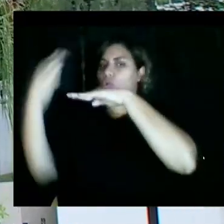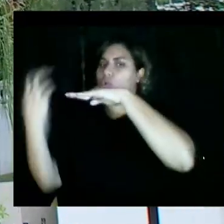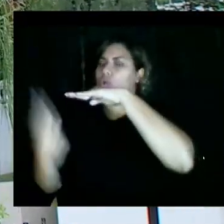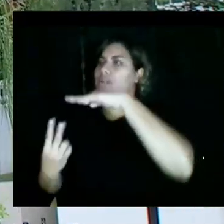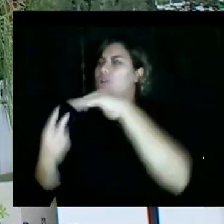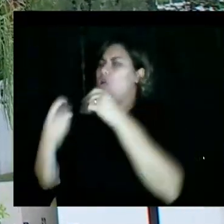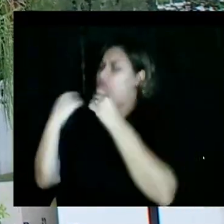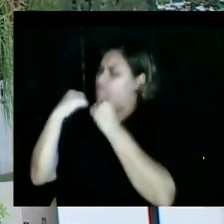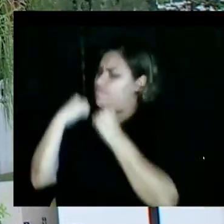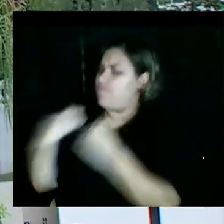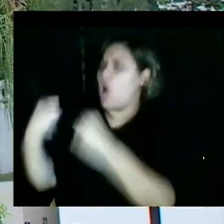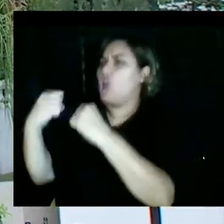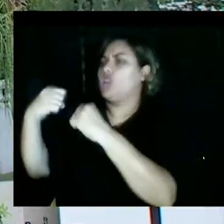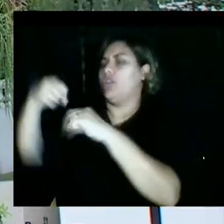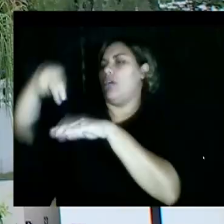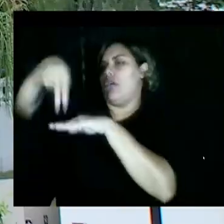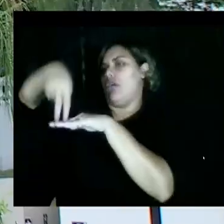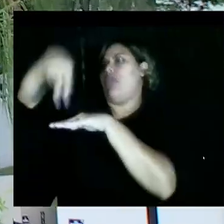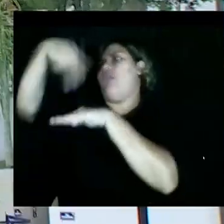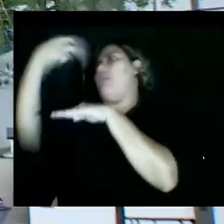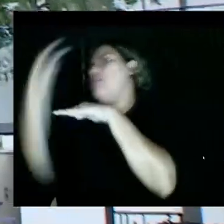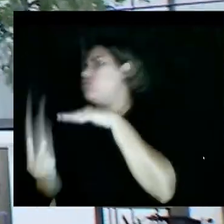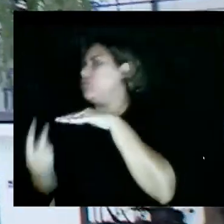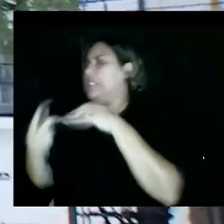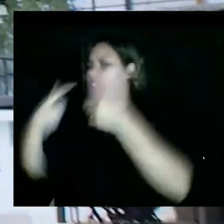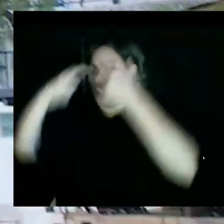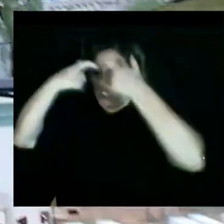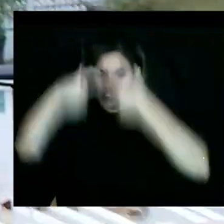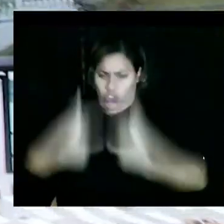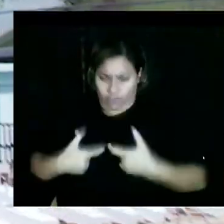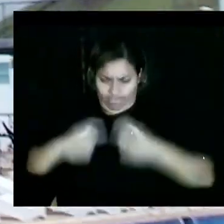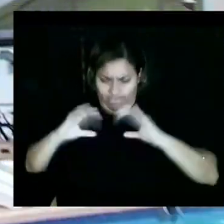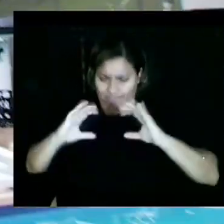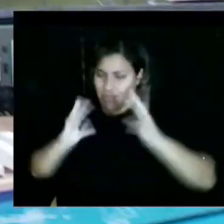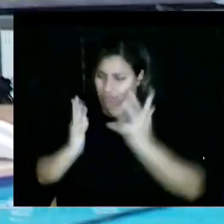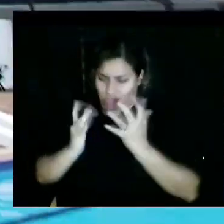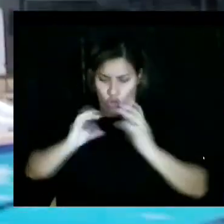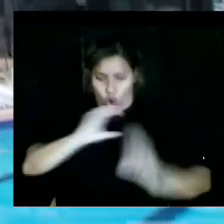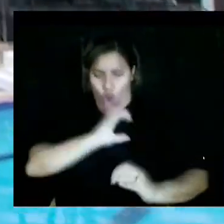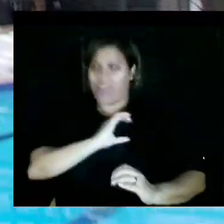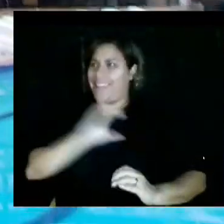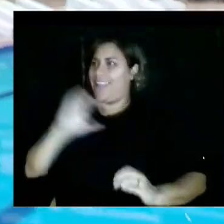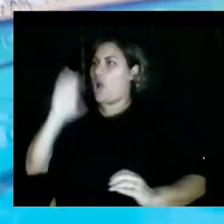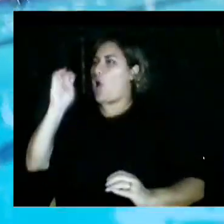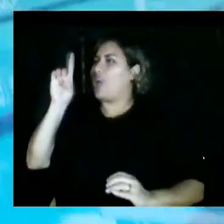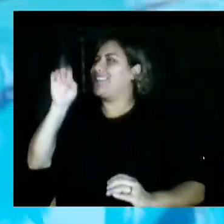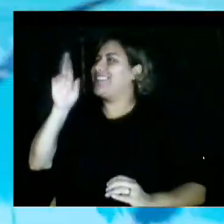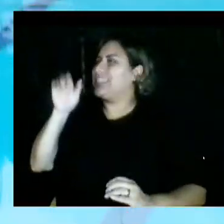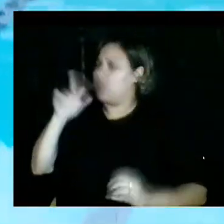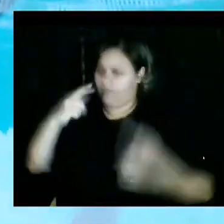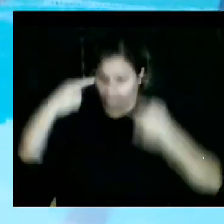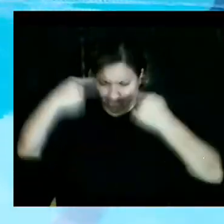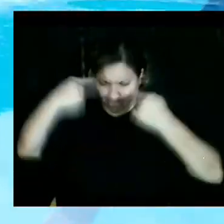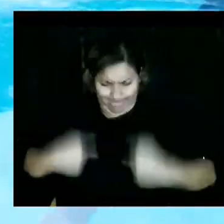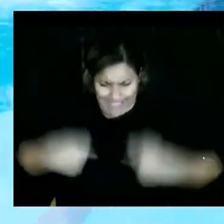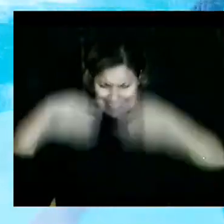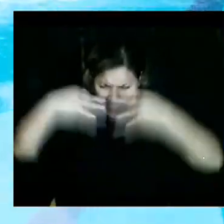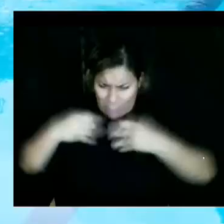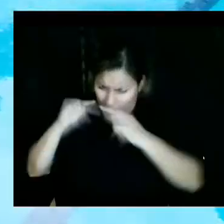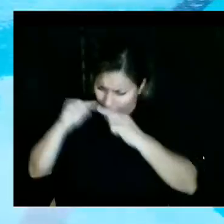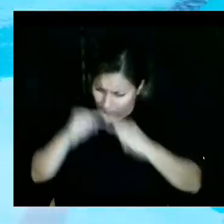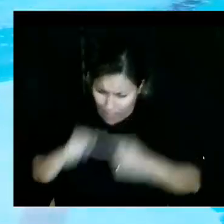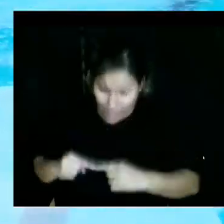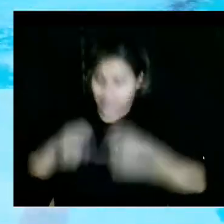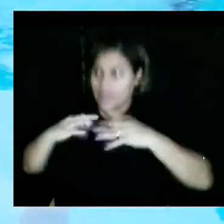bem feita, uma coordenação excepcional, além da coragem, né? Muito trabalho e isso é